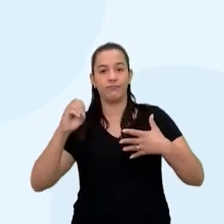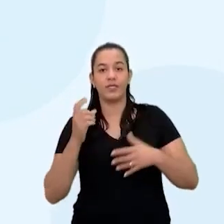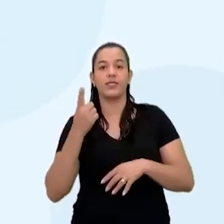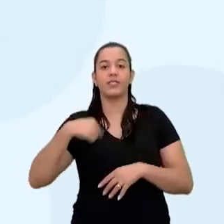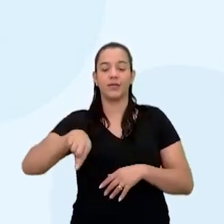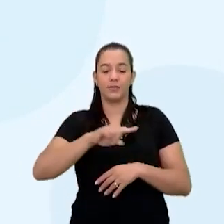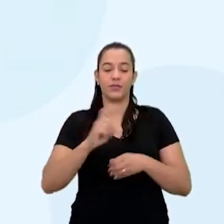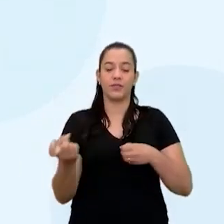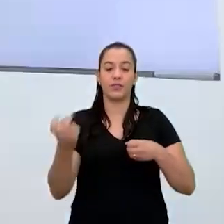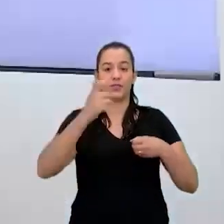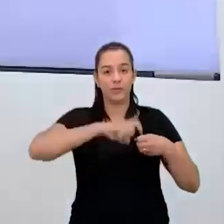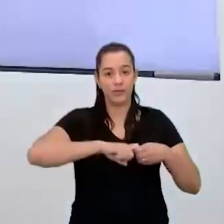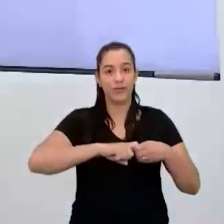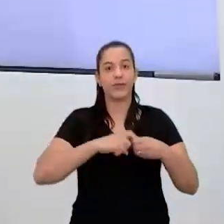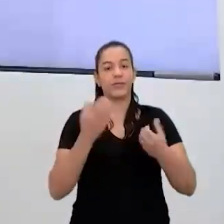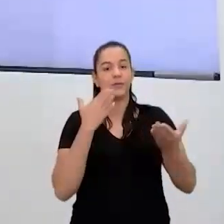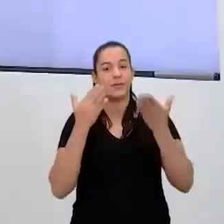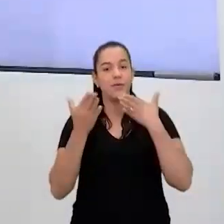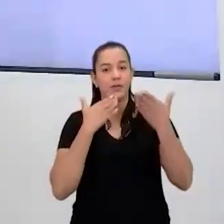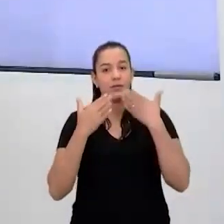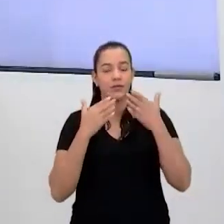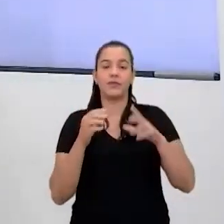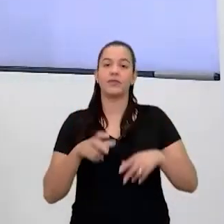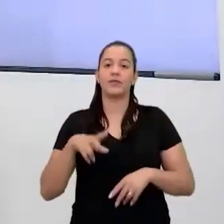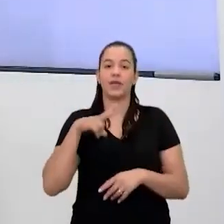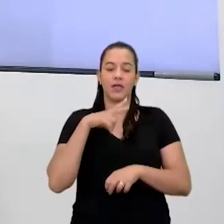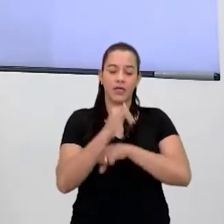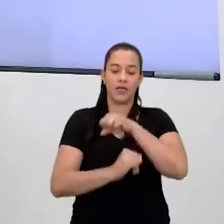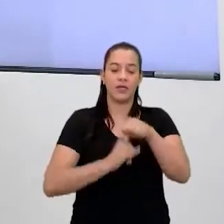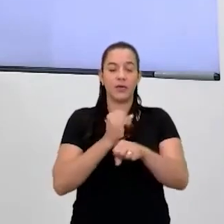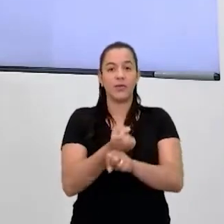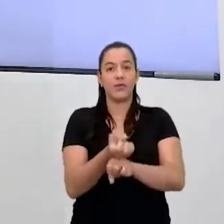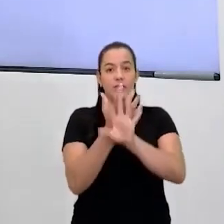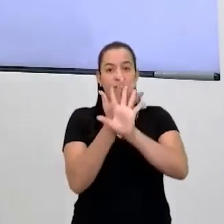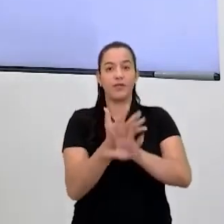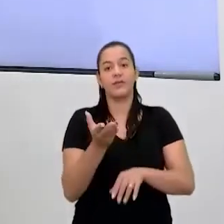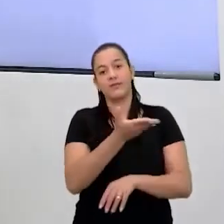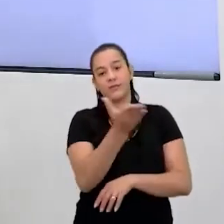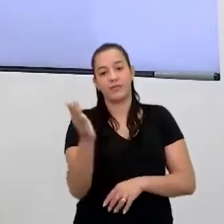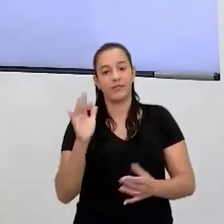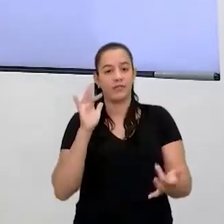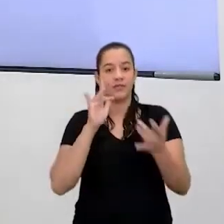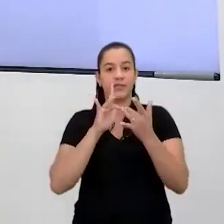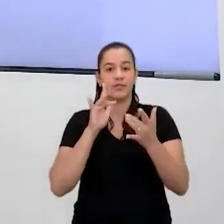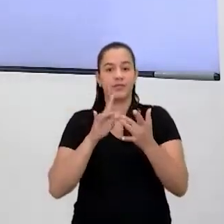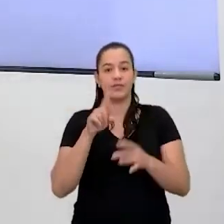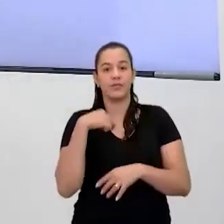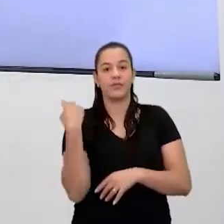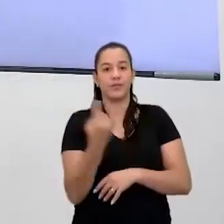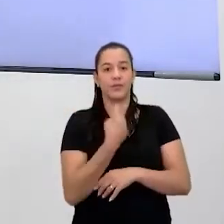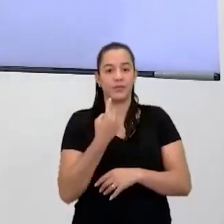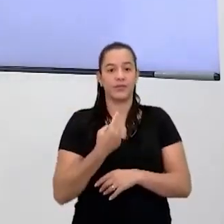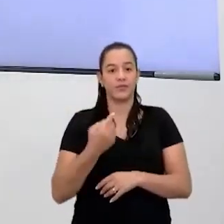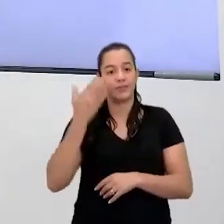a gente volta para falar online com quem estiver estabelecendo conexão